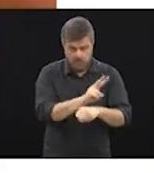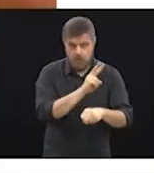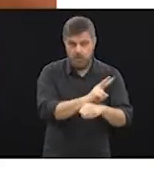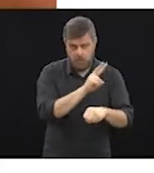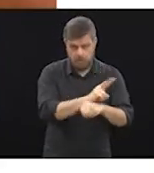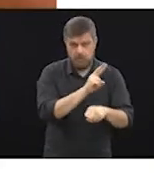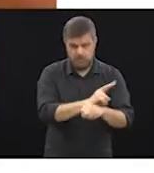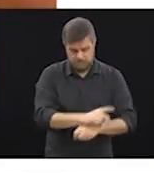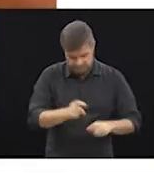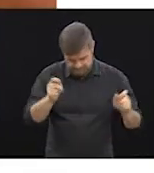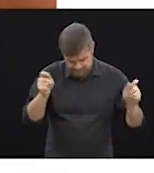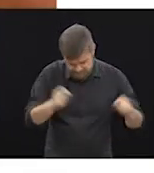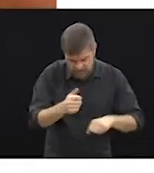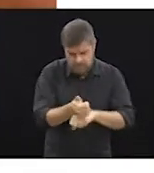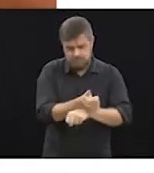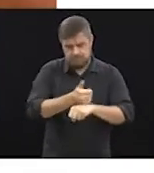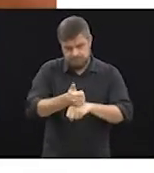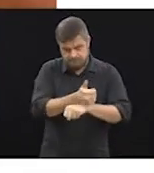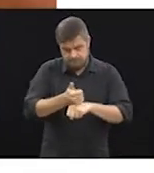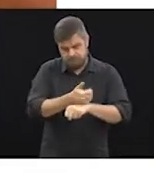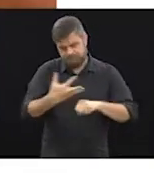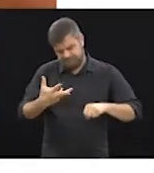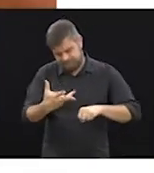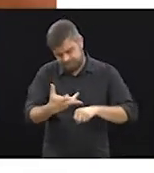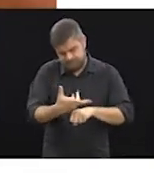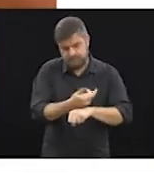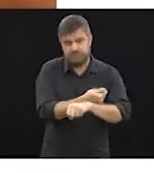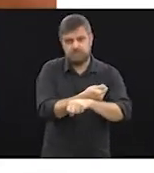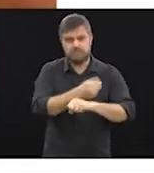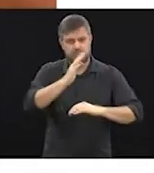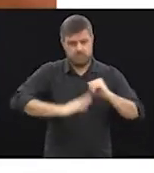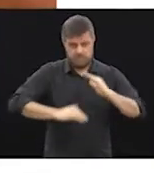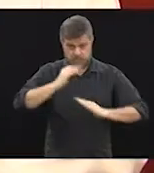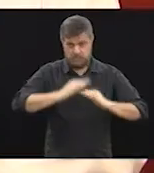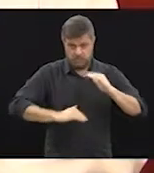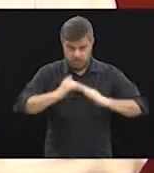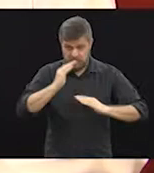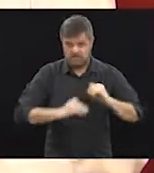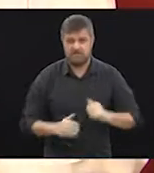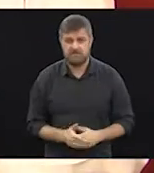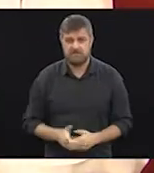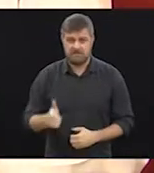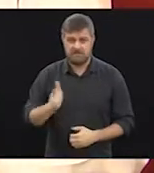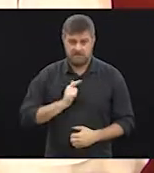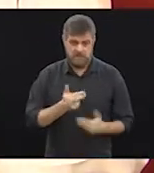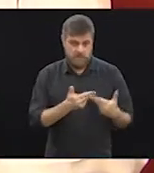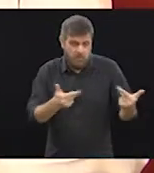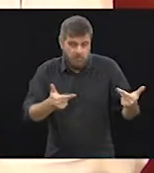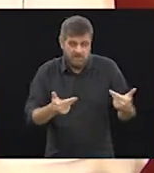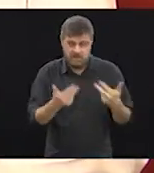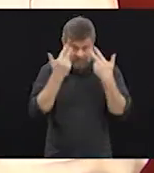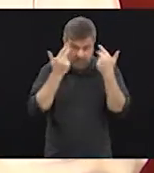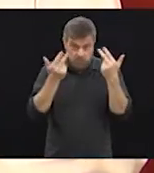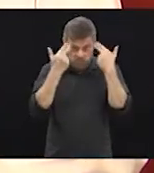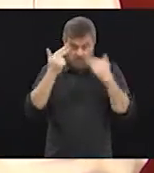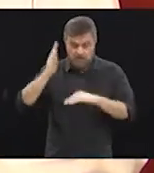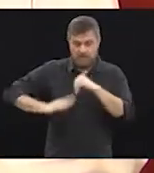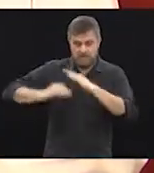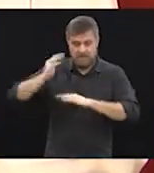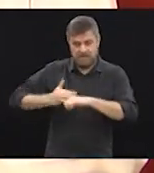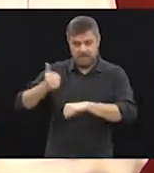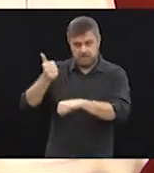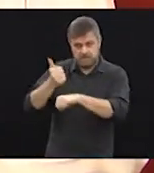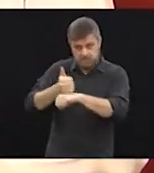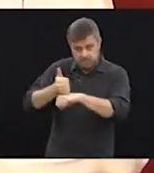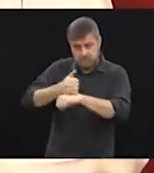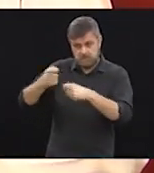geral costuma fazer muito bem esses procedimentos, né? São coisas comuns e hoje,